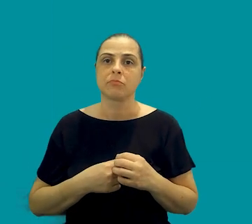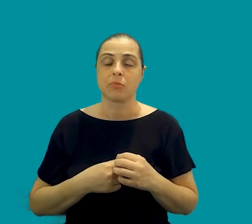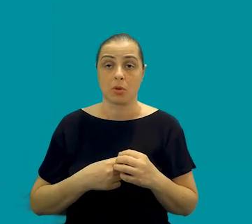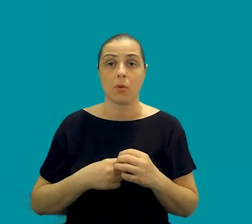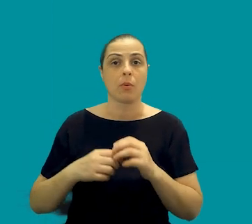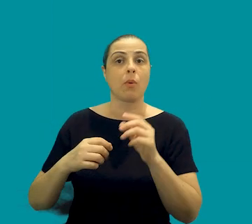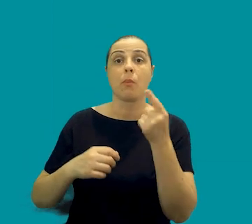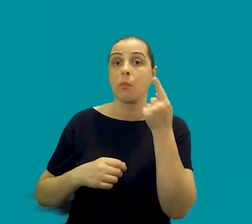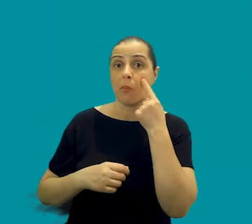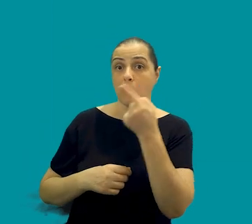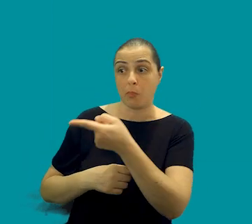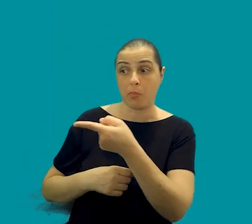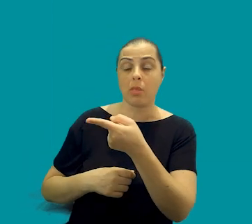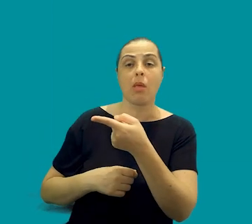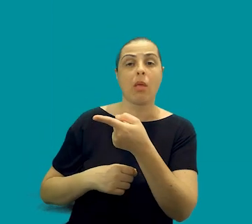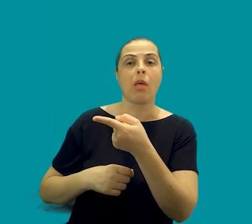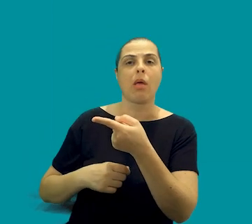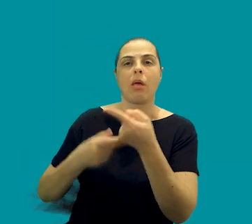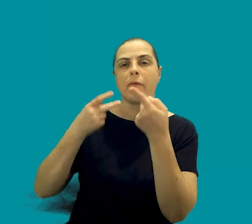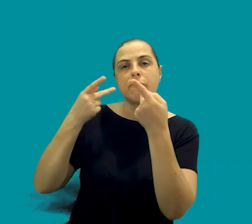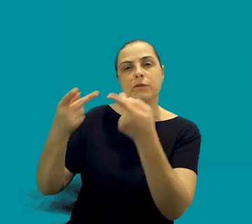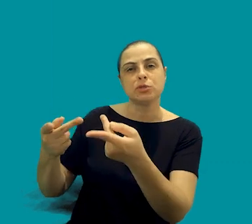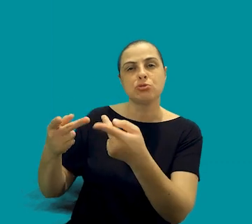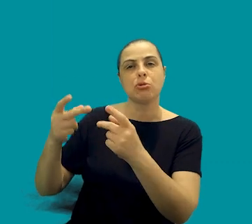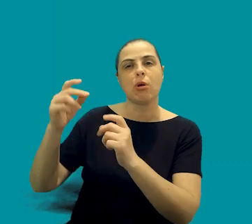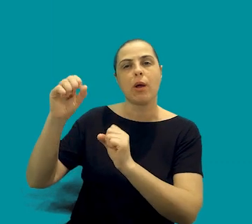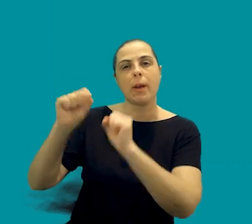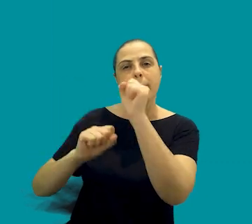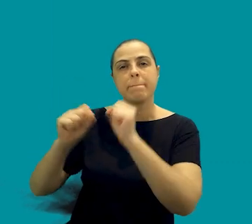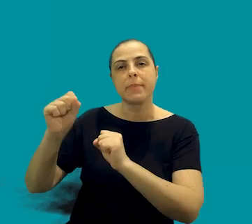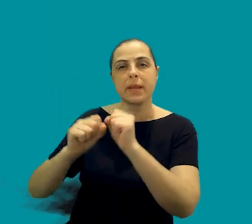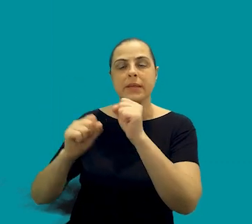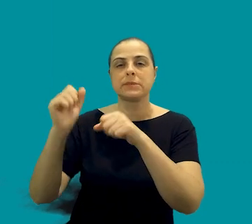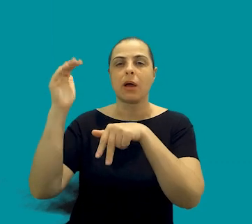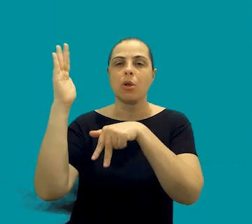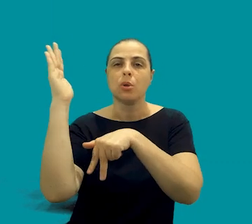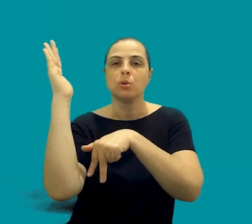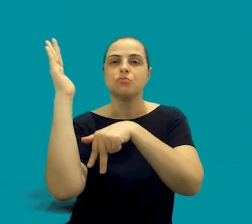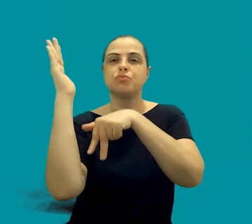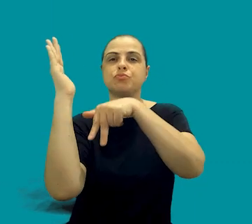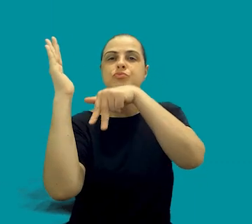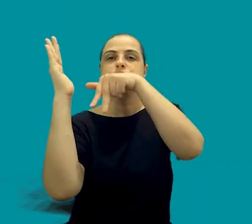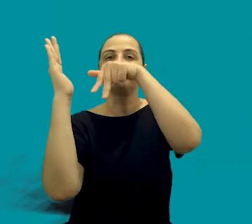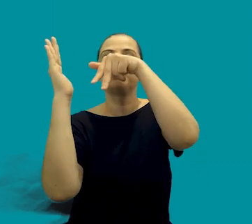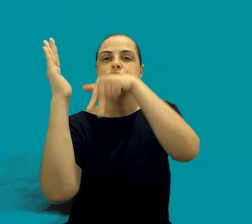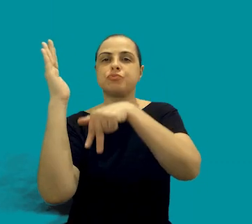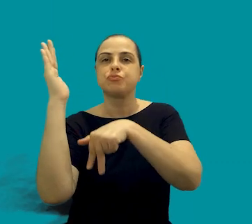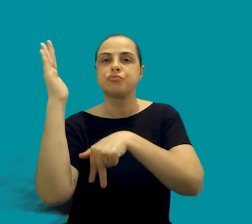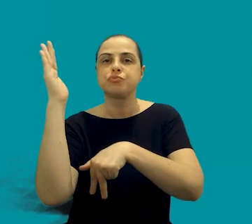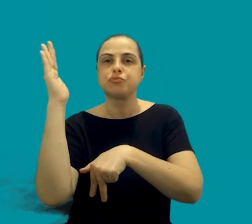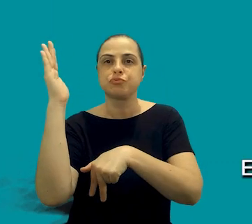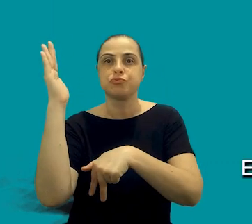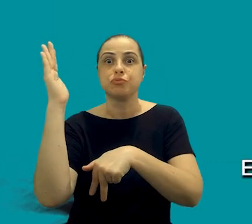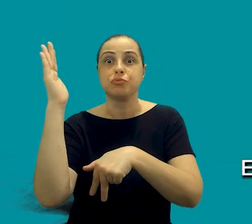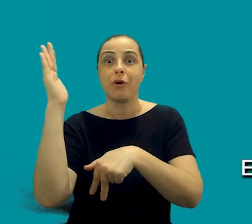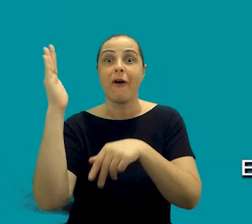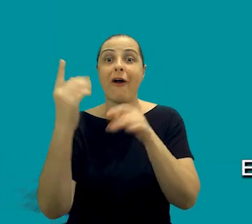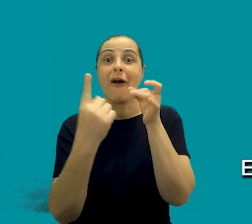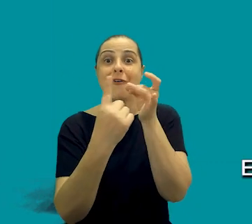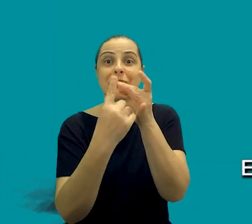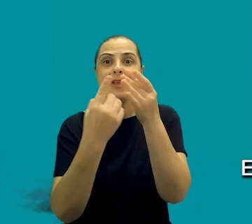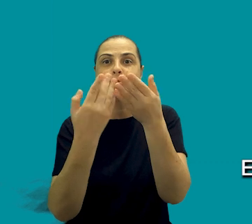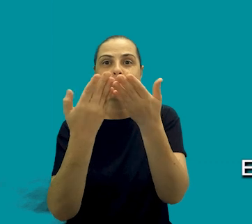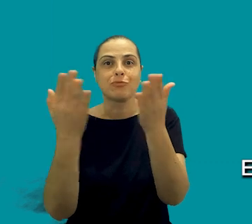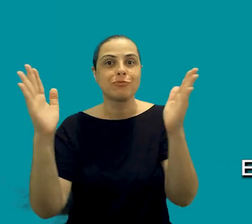foi feita uma visita numa empresa. Eles nunca tinham andado de elevador panorâmico. Eles pediam para andar de elevador panorâmico. Então, o fato de eles